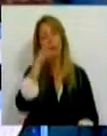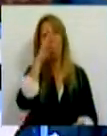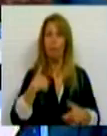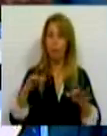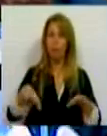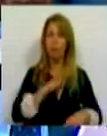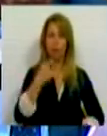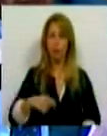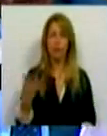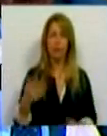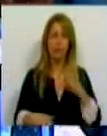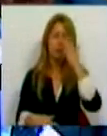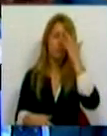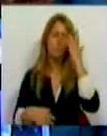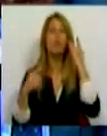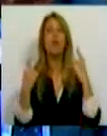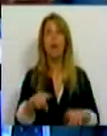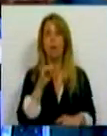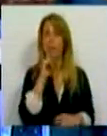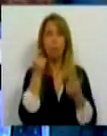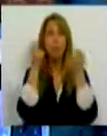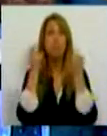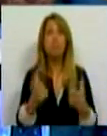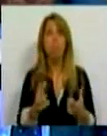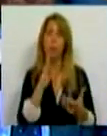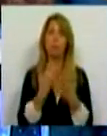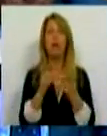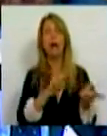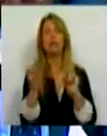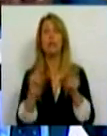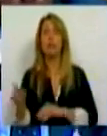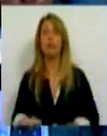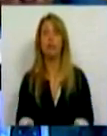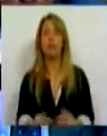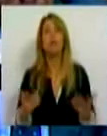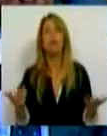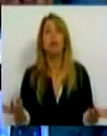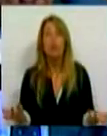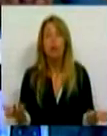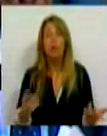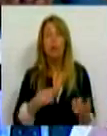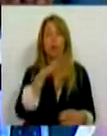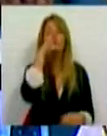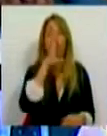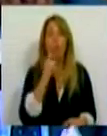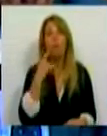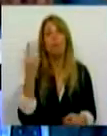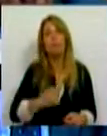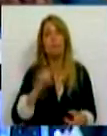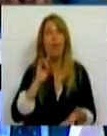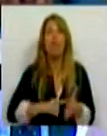Sr. Presidente. Havia poucas oportunidades para criar alternativas. E por isso aquilo que o Governo obteve de